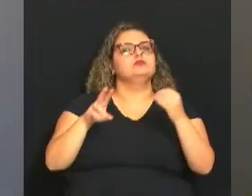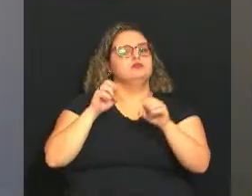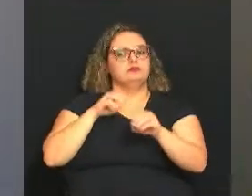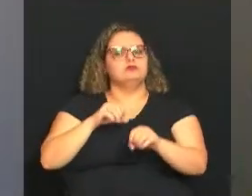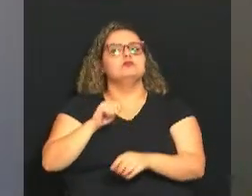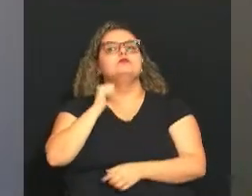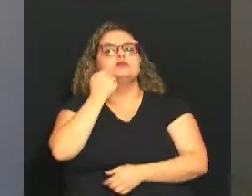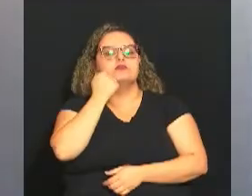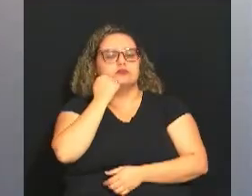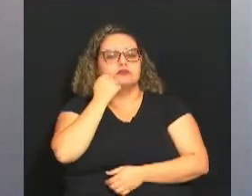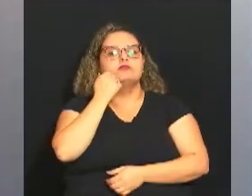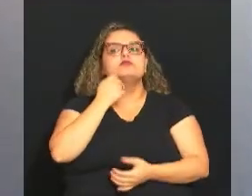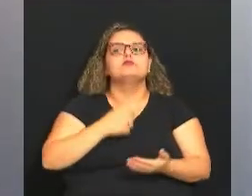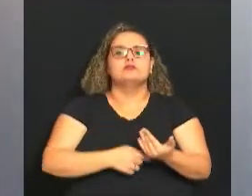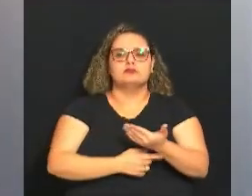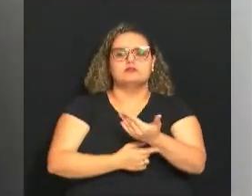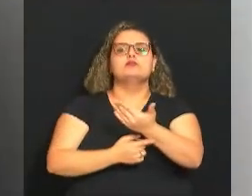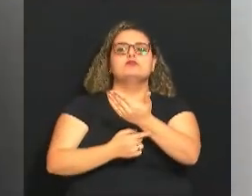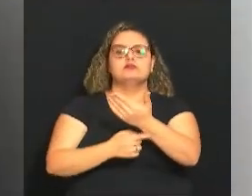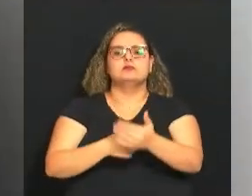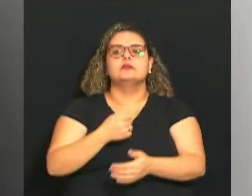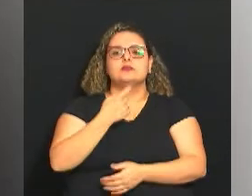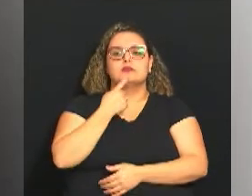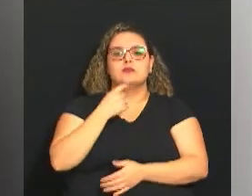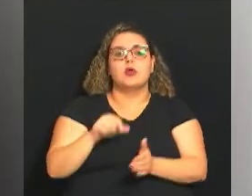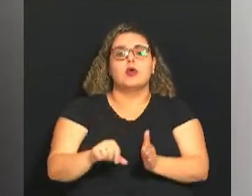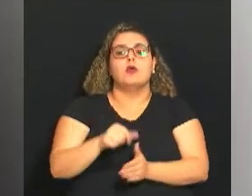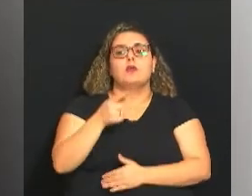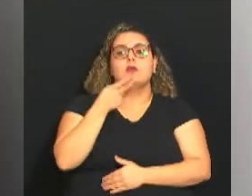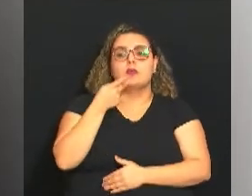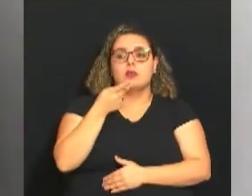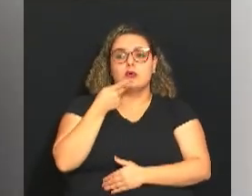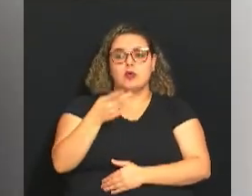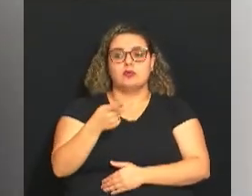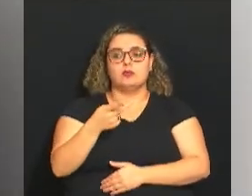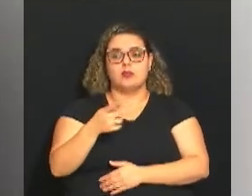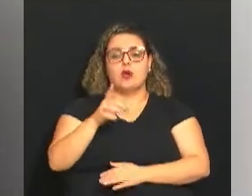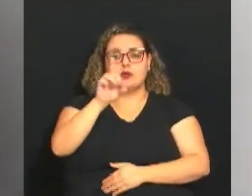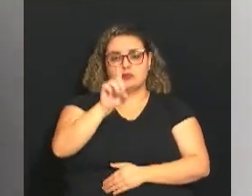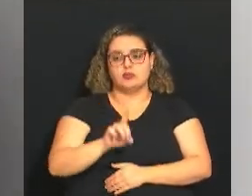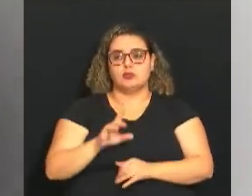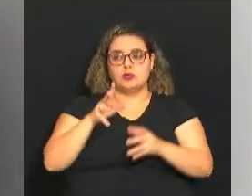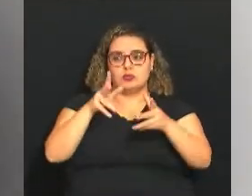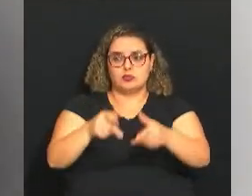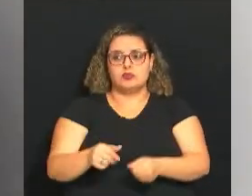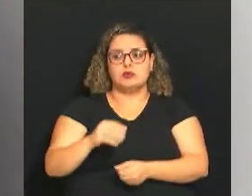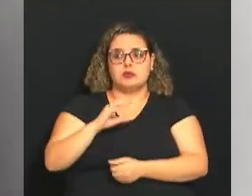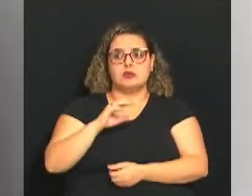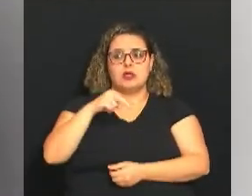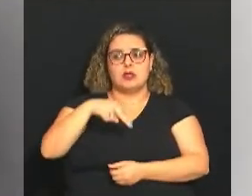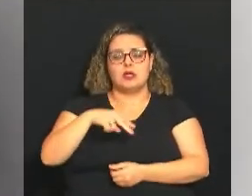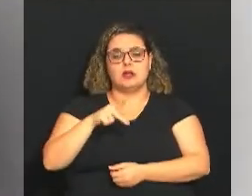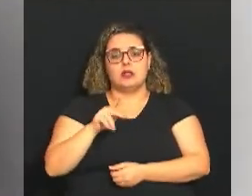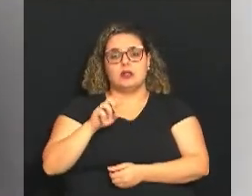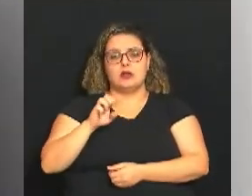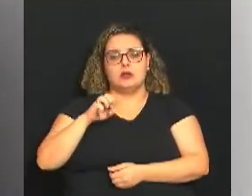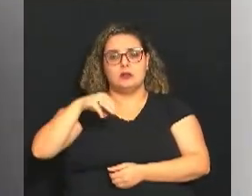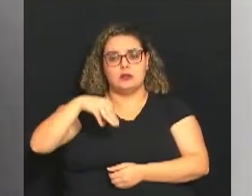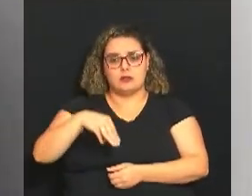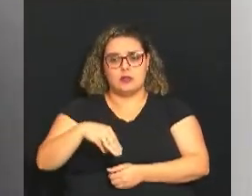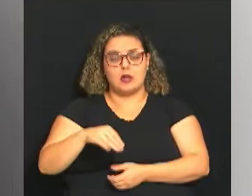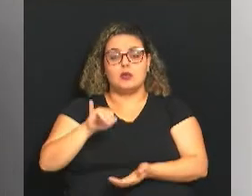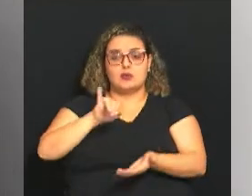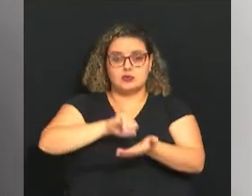e tecnologia de Campinas. O primeiro a falar foi o diretor-geral do CNPEM, o Centro Nacional de Pesquisa